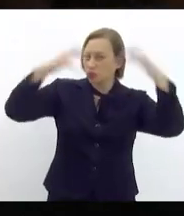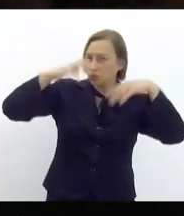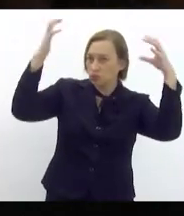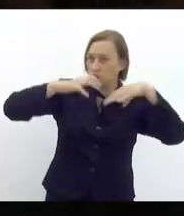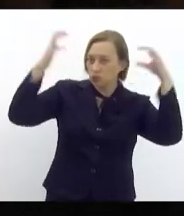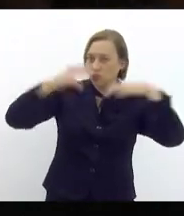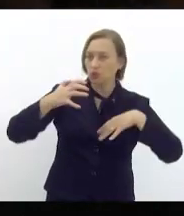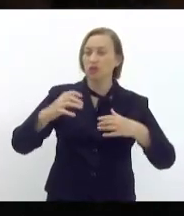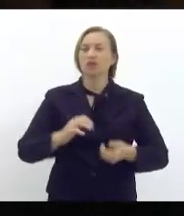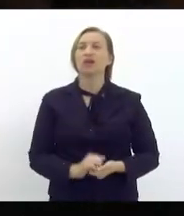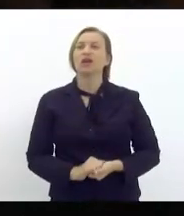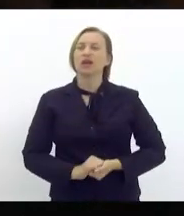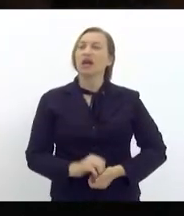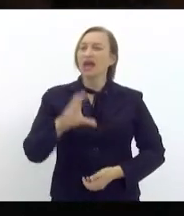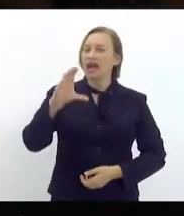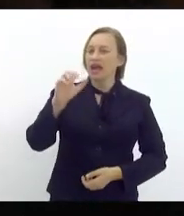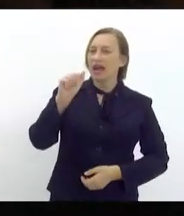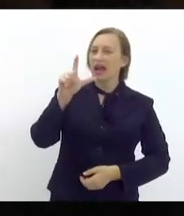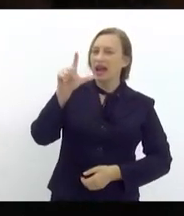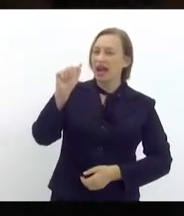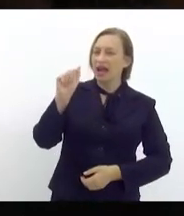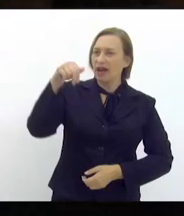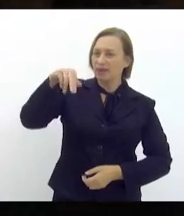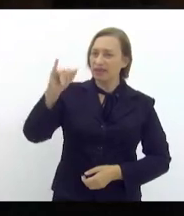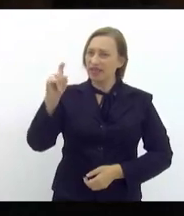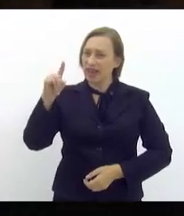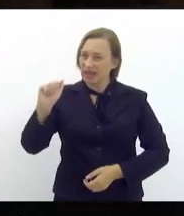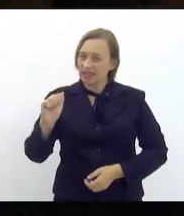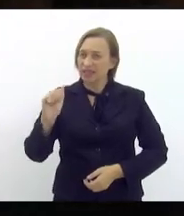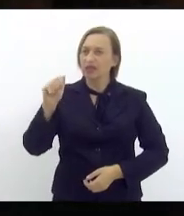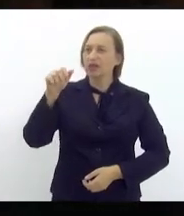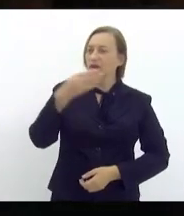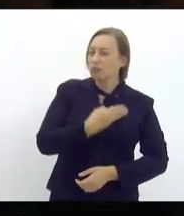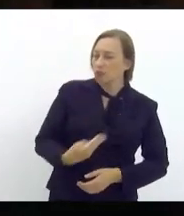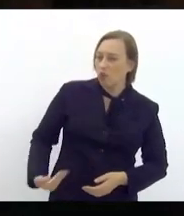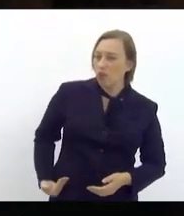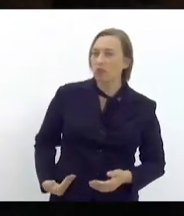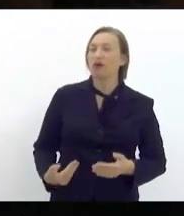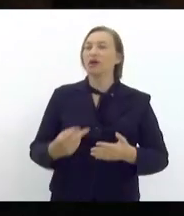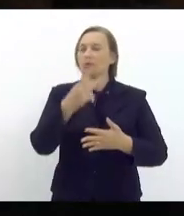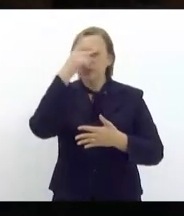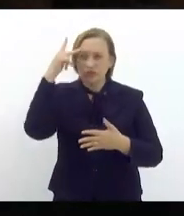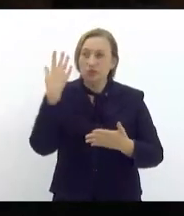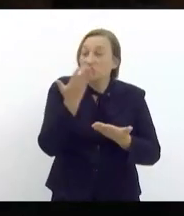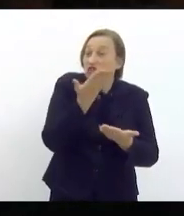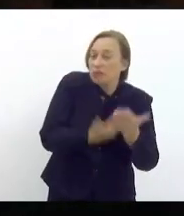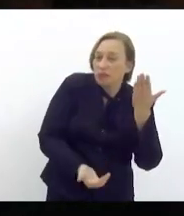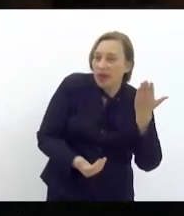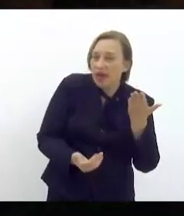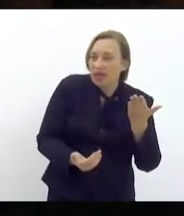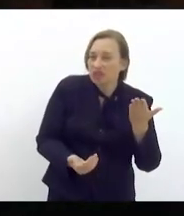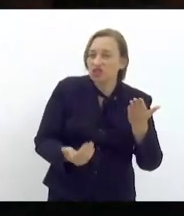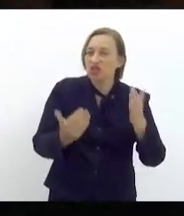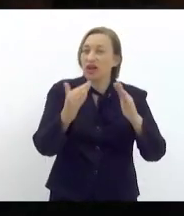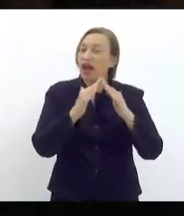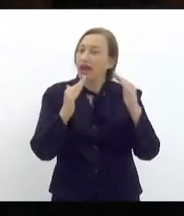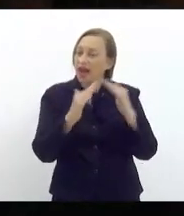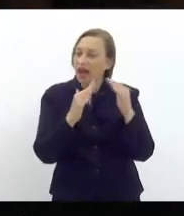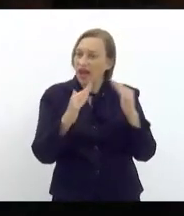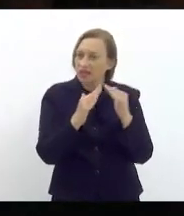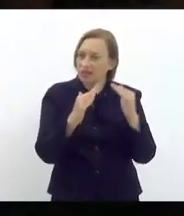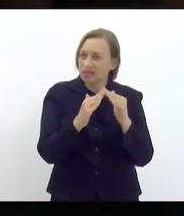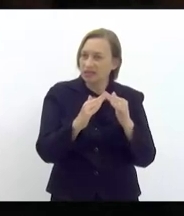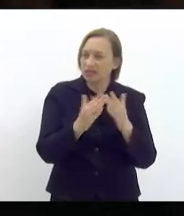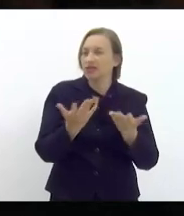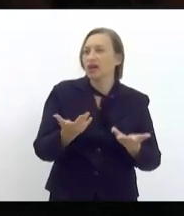pública é gente sem água pelo estado com a empresa privatizada há milhões há bilhões para o cofre